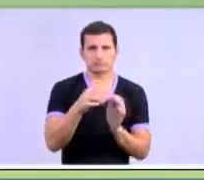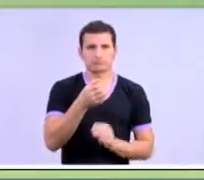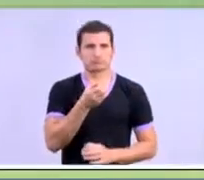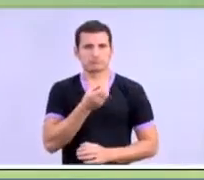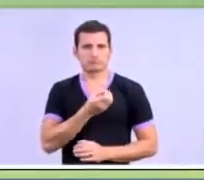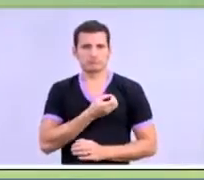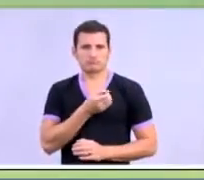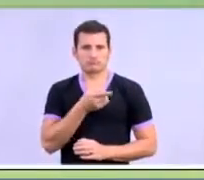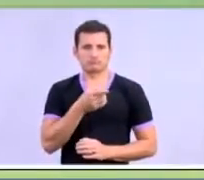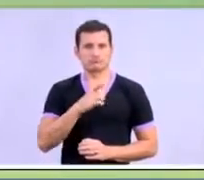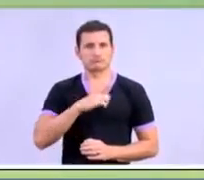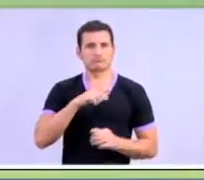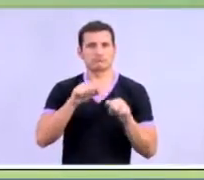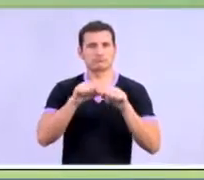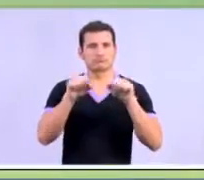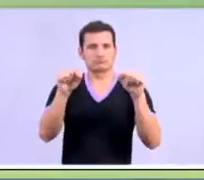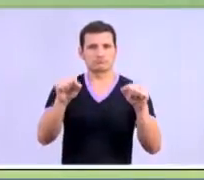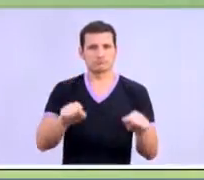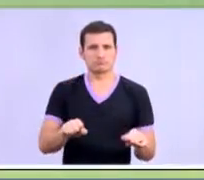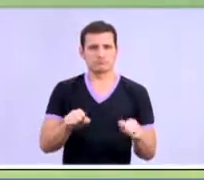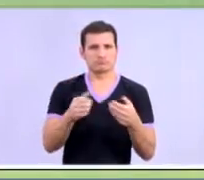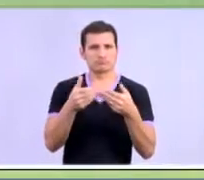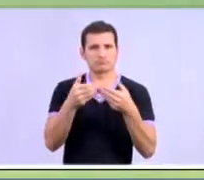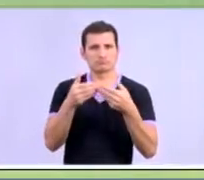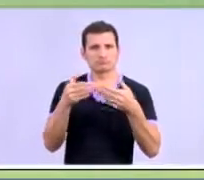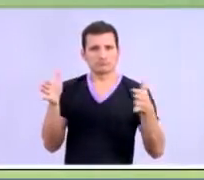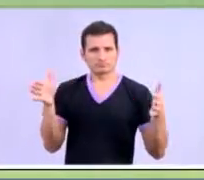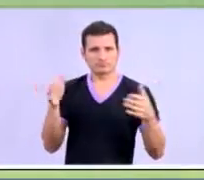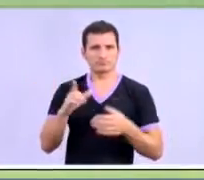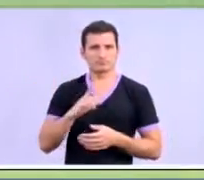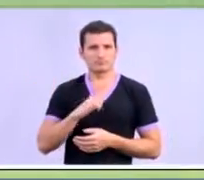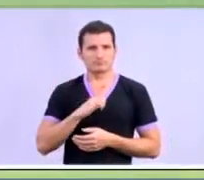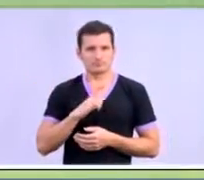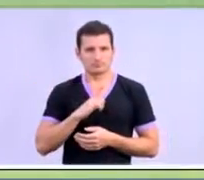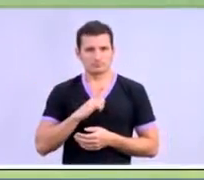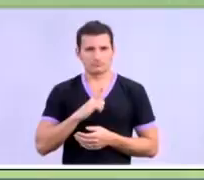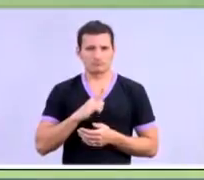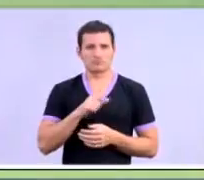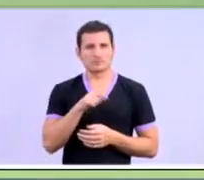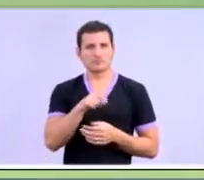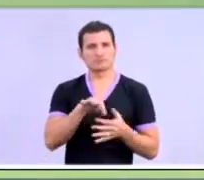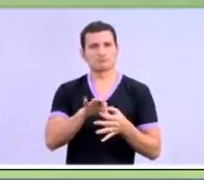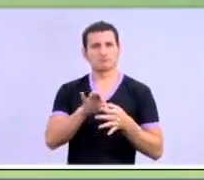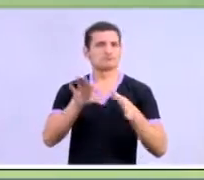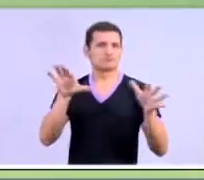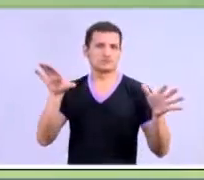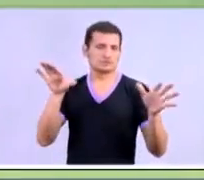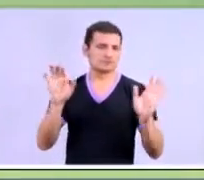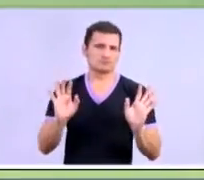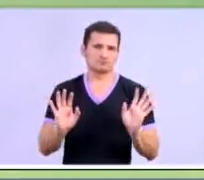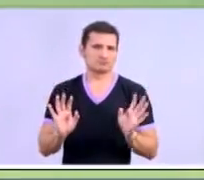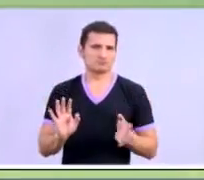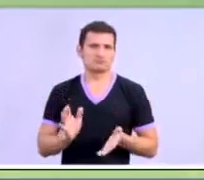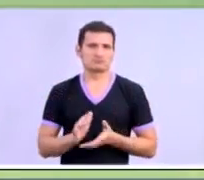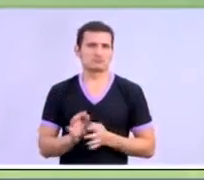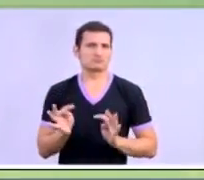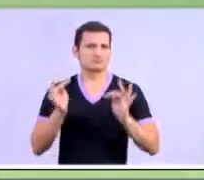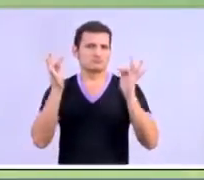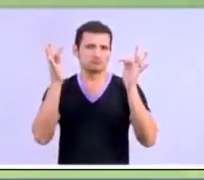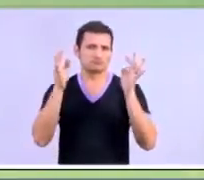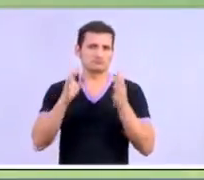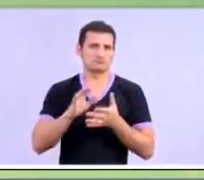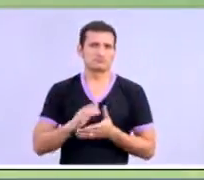de sistemas abertos. Isso é interessante, abertos, para que ficasse livre de tecnologia e livre de